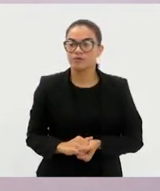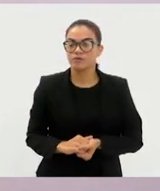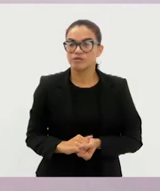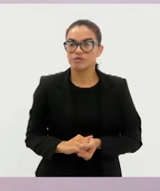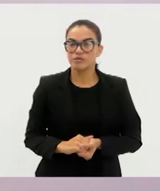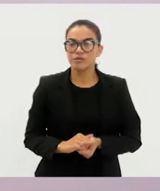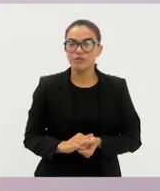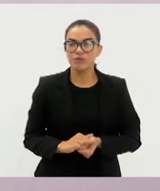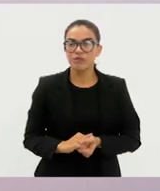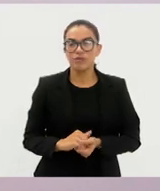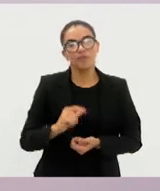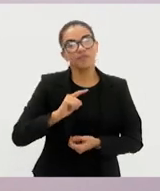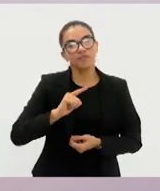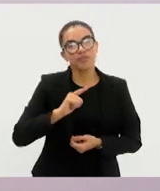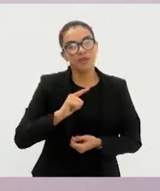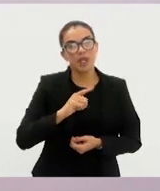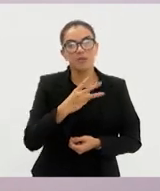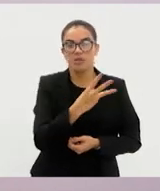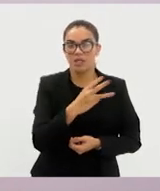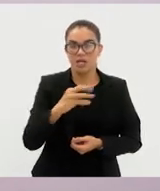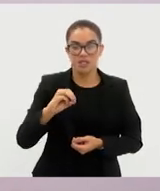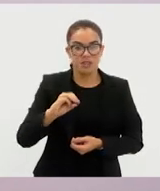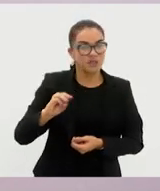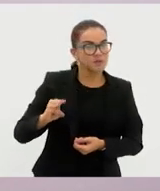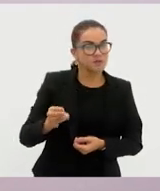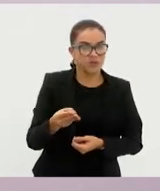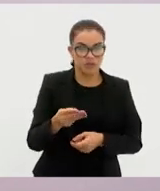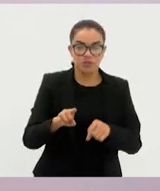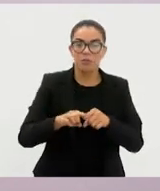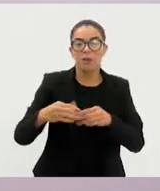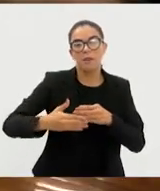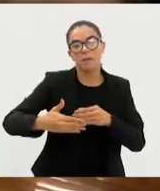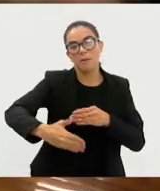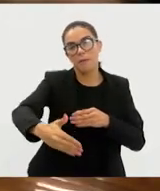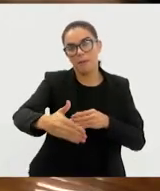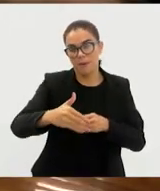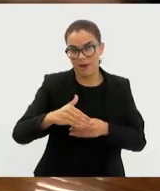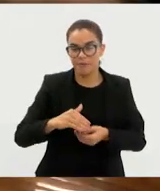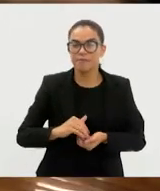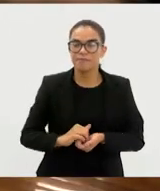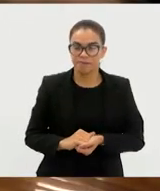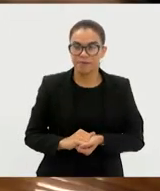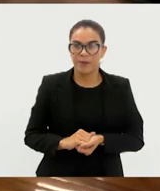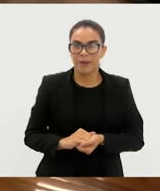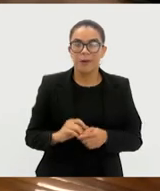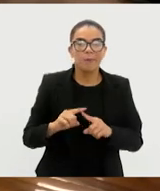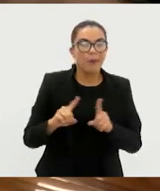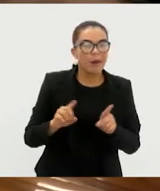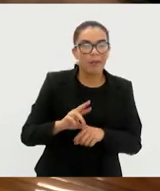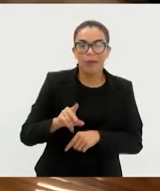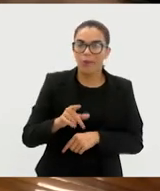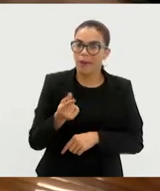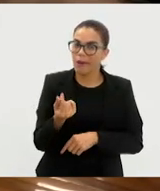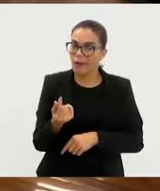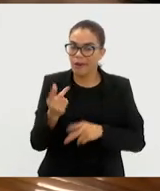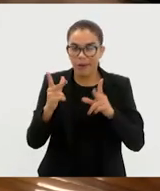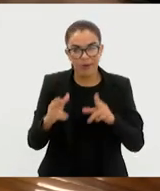Uhum. E teremos 300 milhões aí mais para frente para ser acrescentado. Mas, assim, não é o mesmo montante que a gente